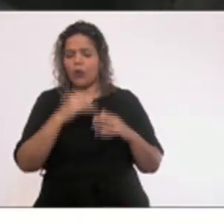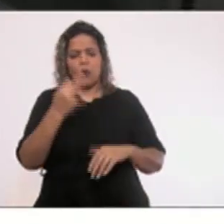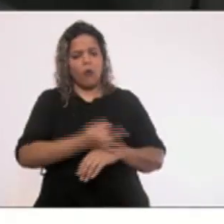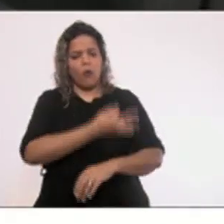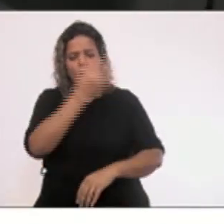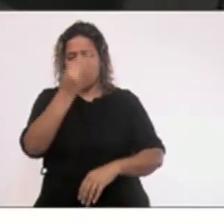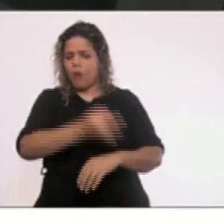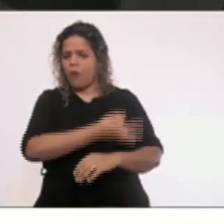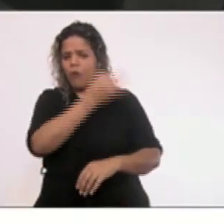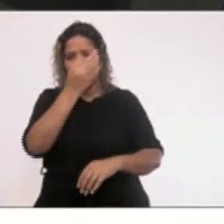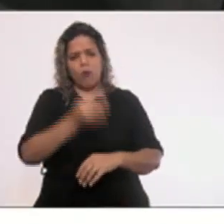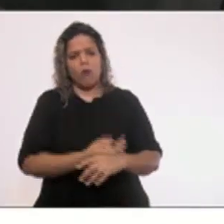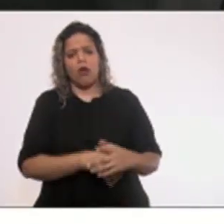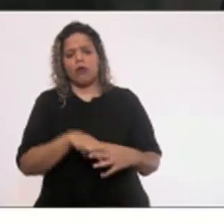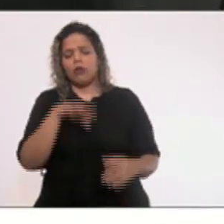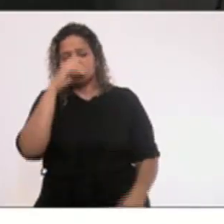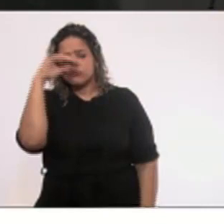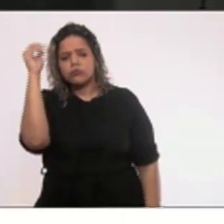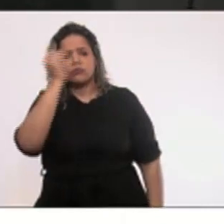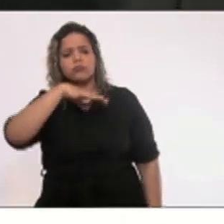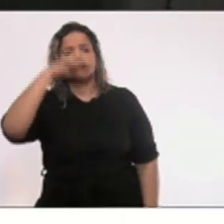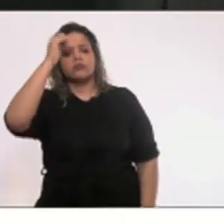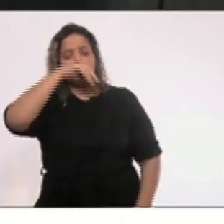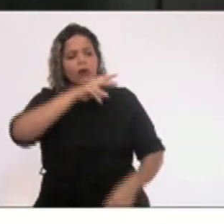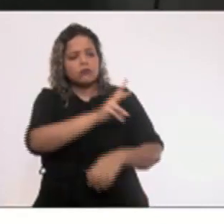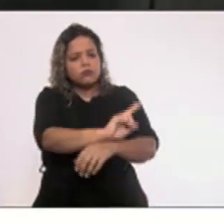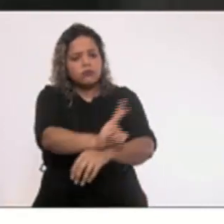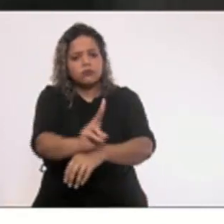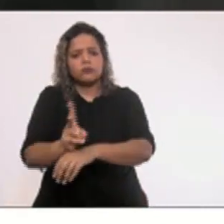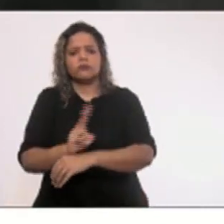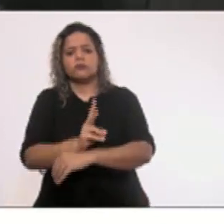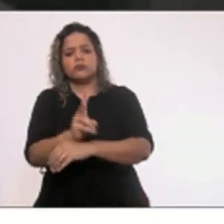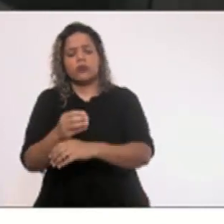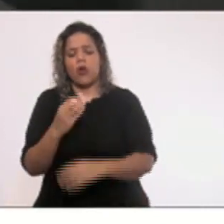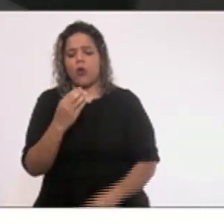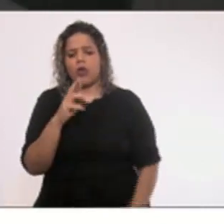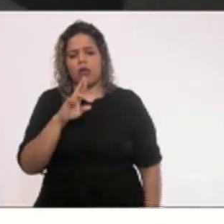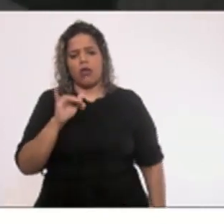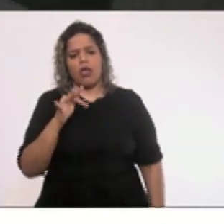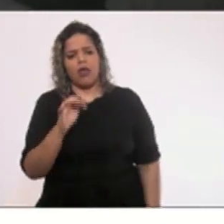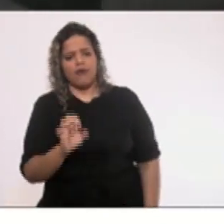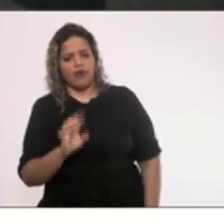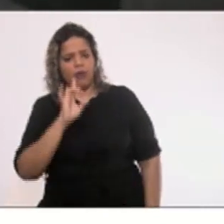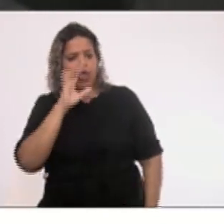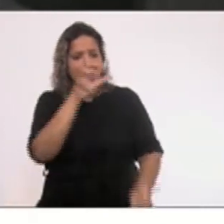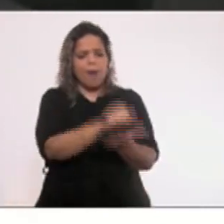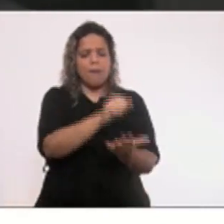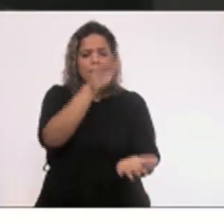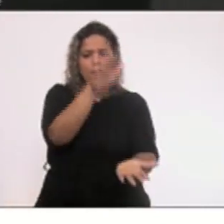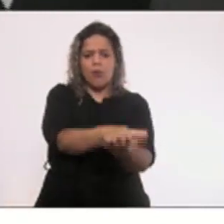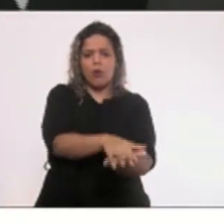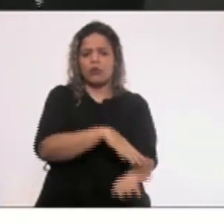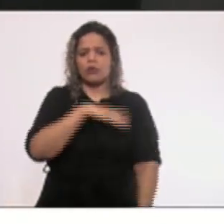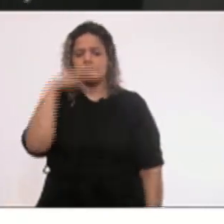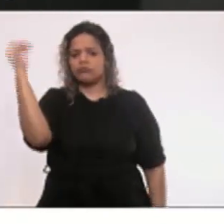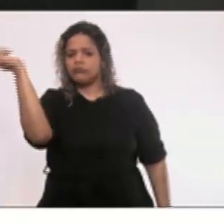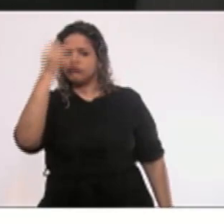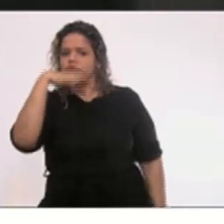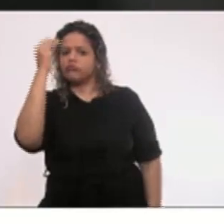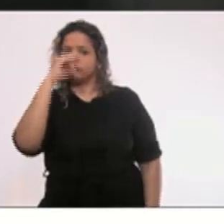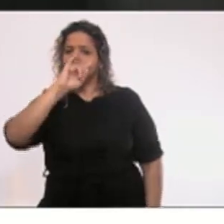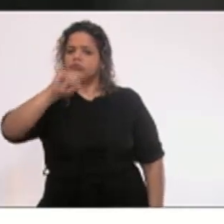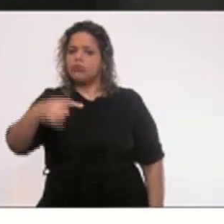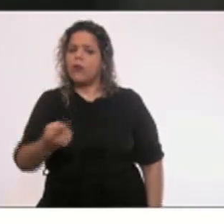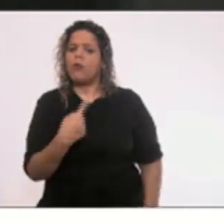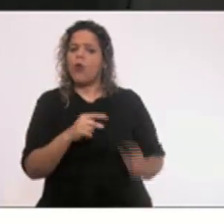aguentam mais os abusos fiscalizatórios do CREF, que tenta impor multas absurdas e que, no final